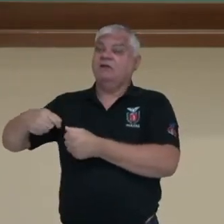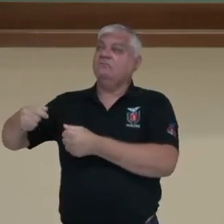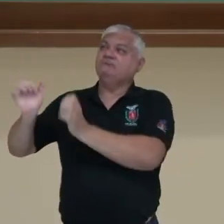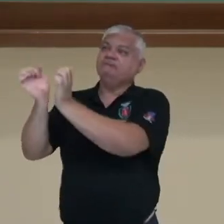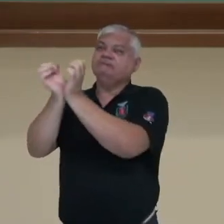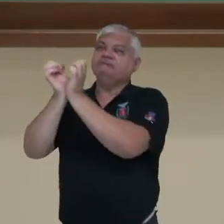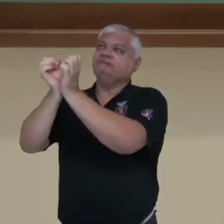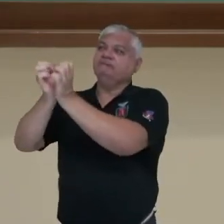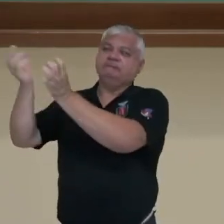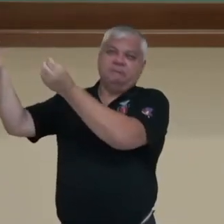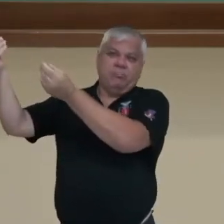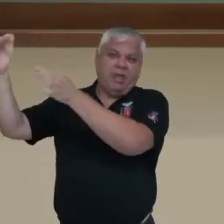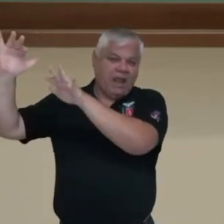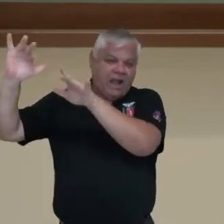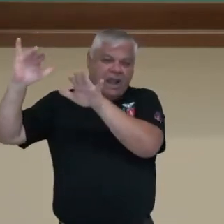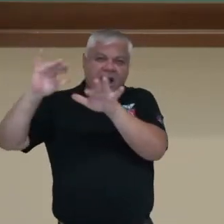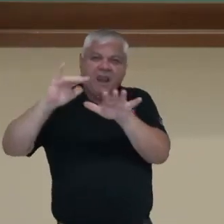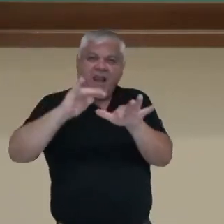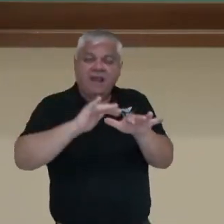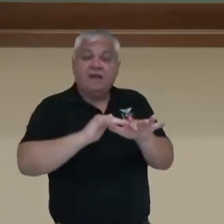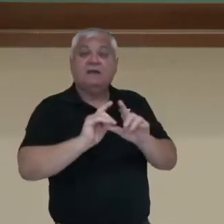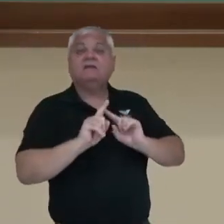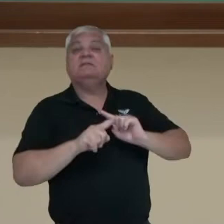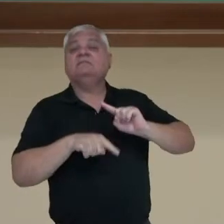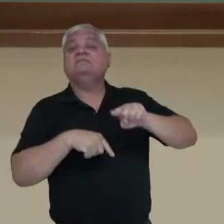defender. Só que o problema é que depois